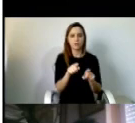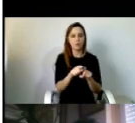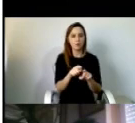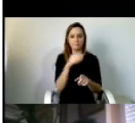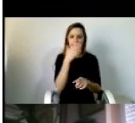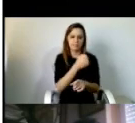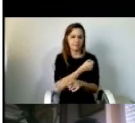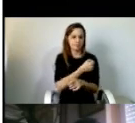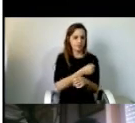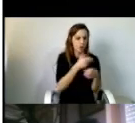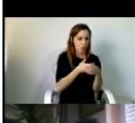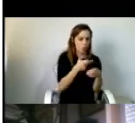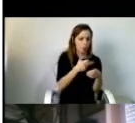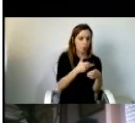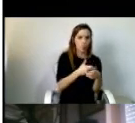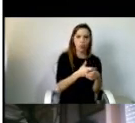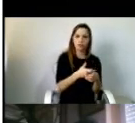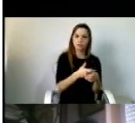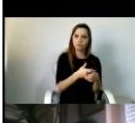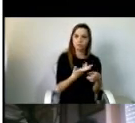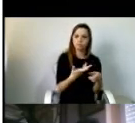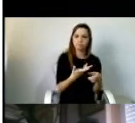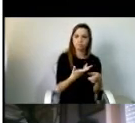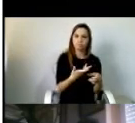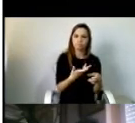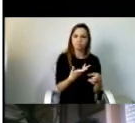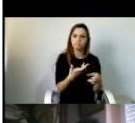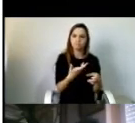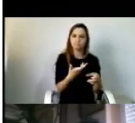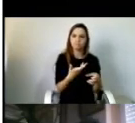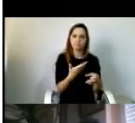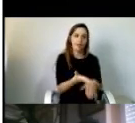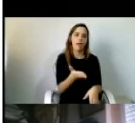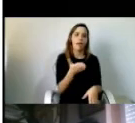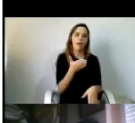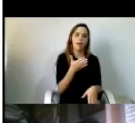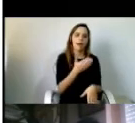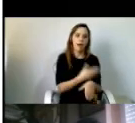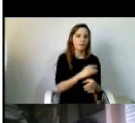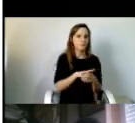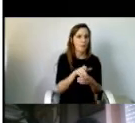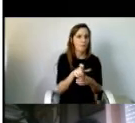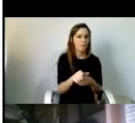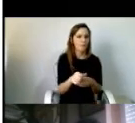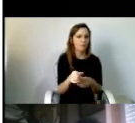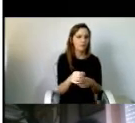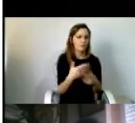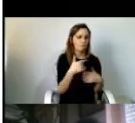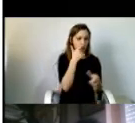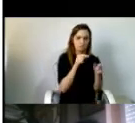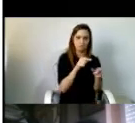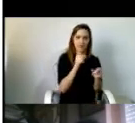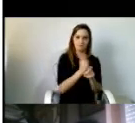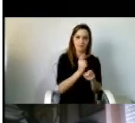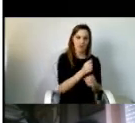confinamento que era anterior à situação de Covid, mas que já caracterizava a vida